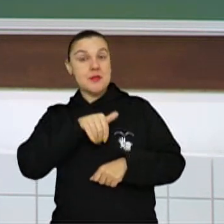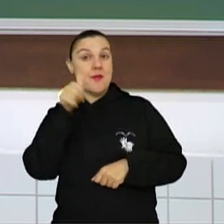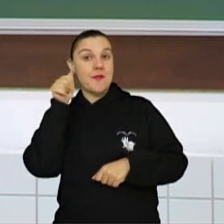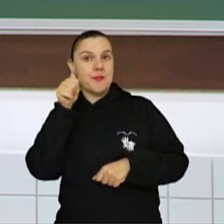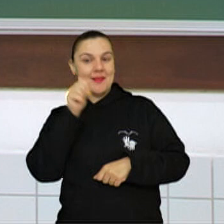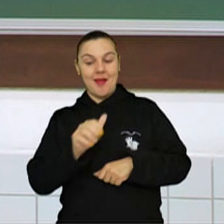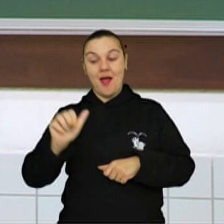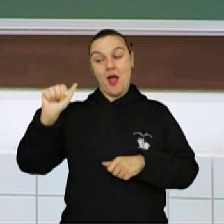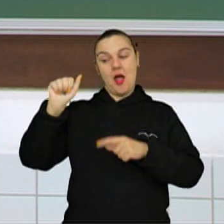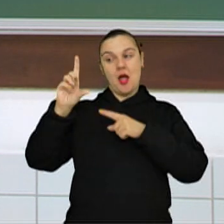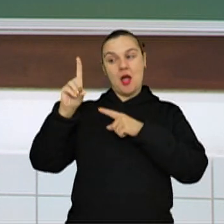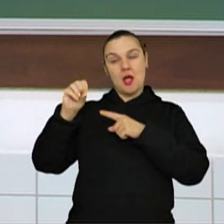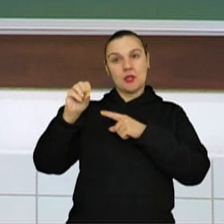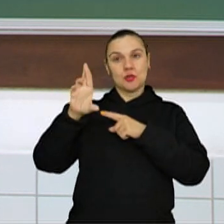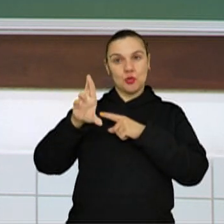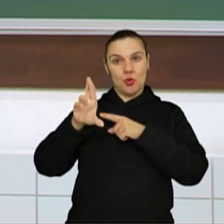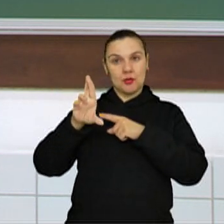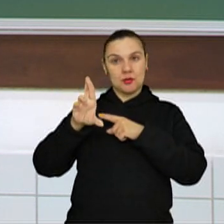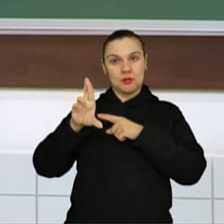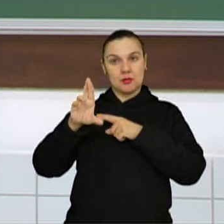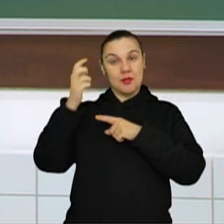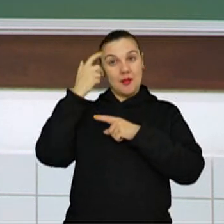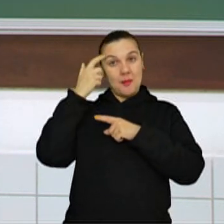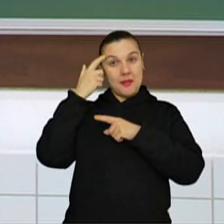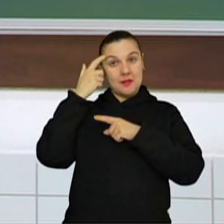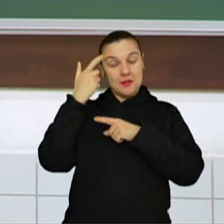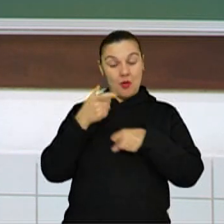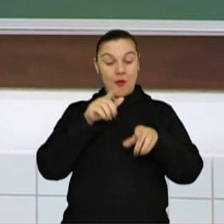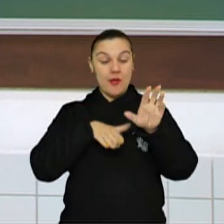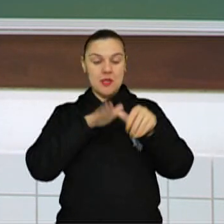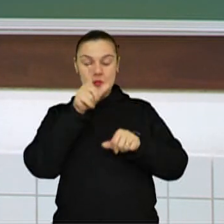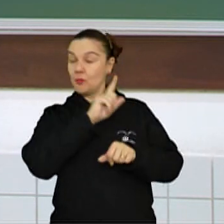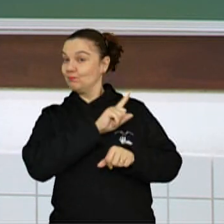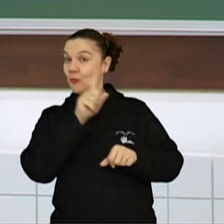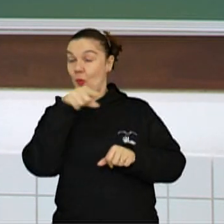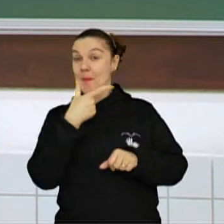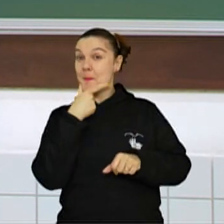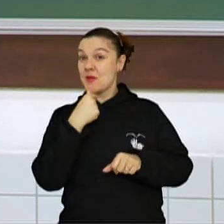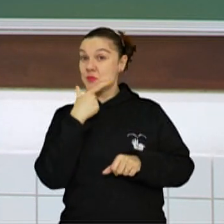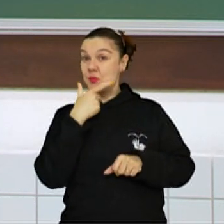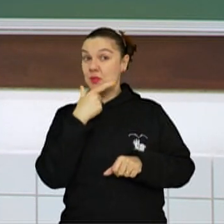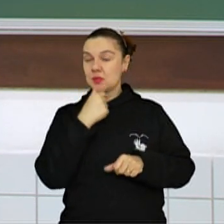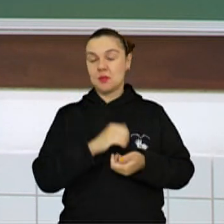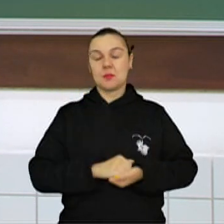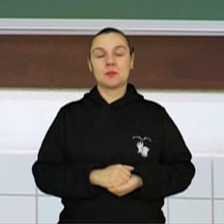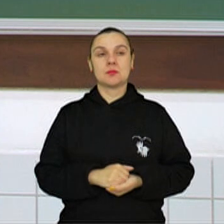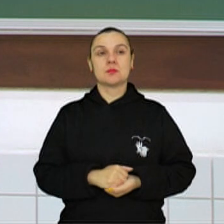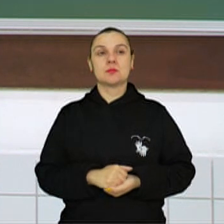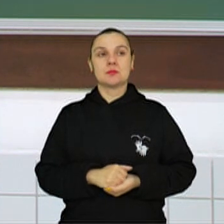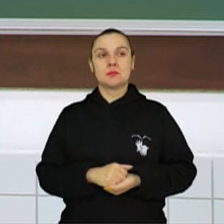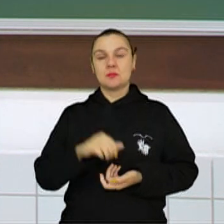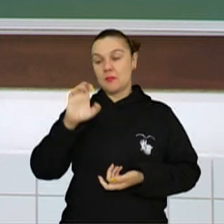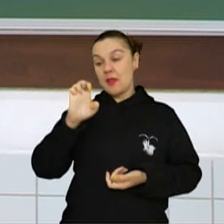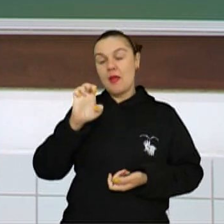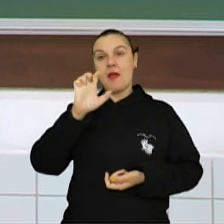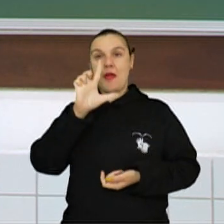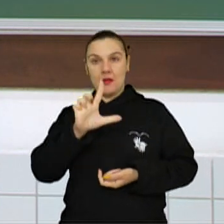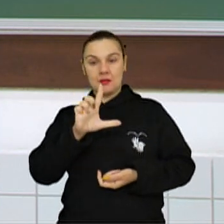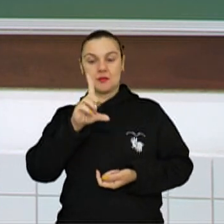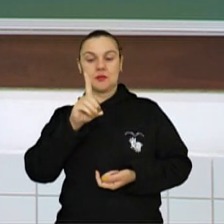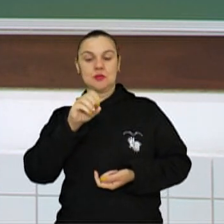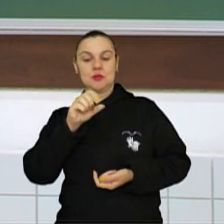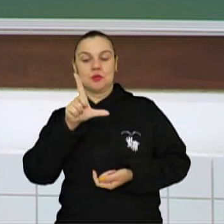a dor de cabeça. Em espanhol, cuidado, que é uma palavra masculina. Por isso, o dolor é el